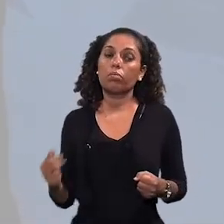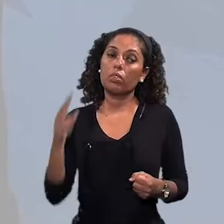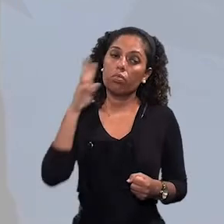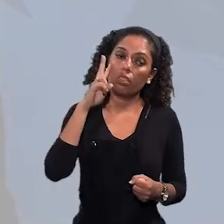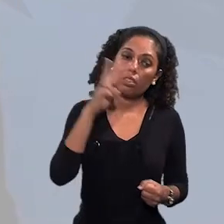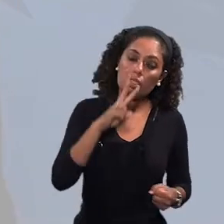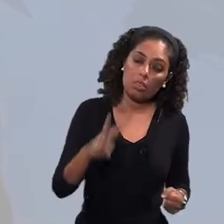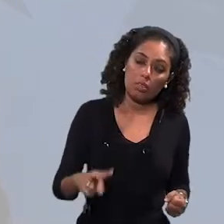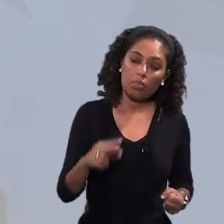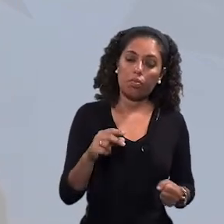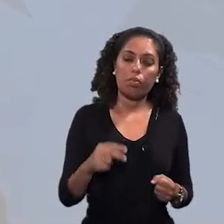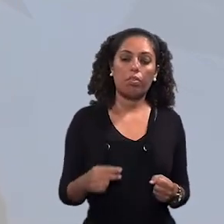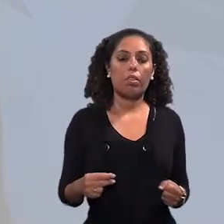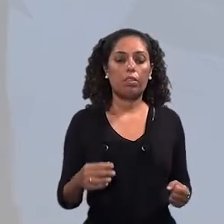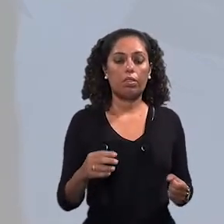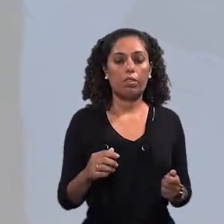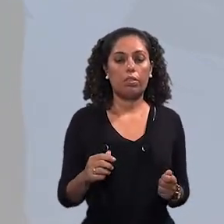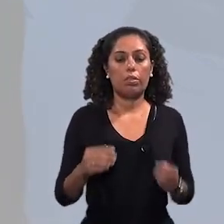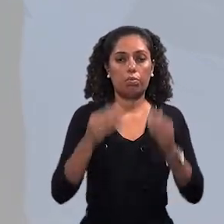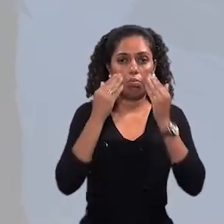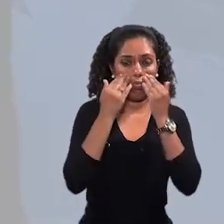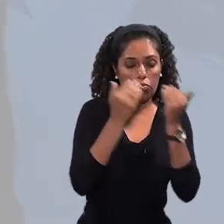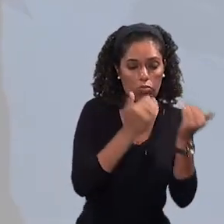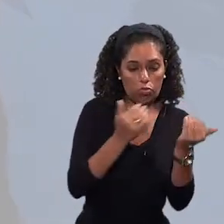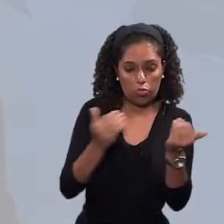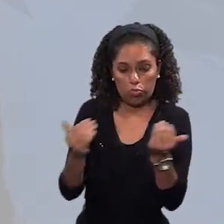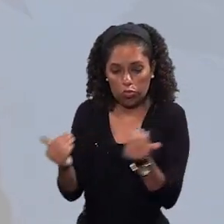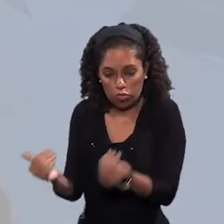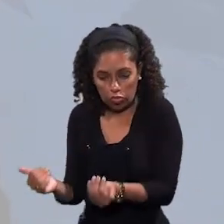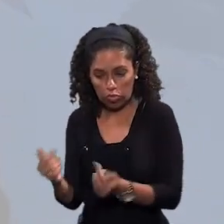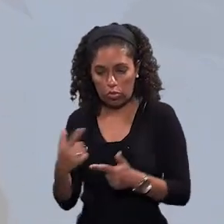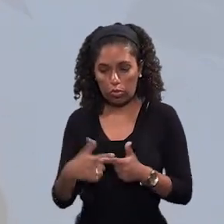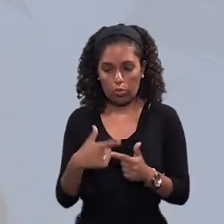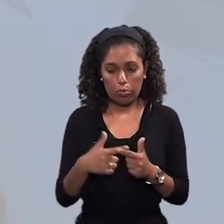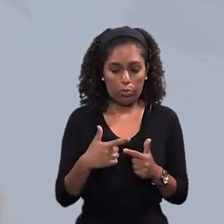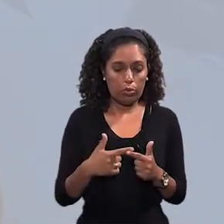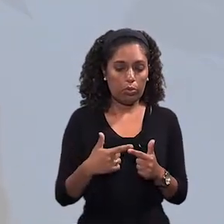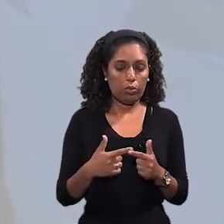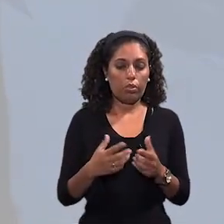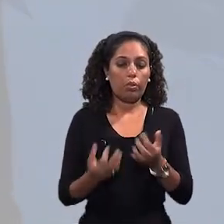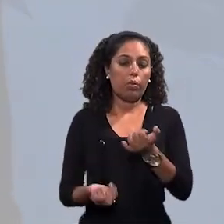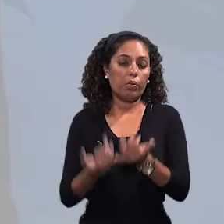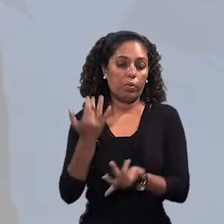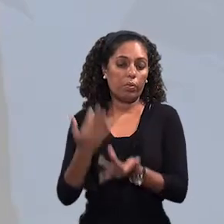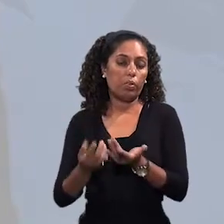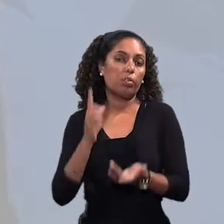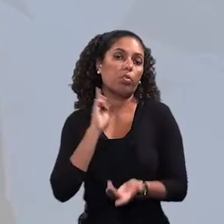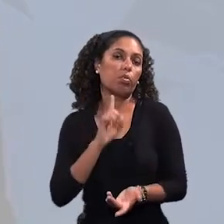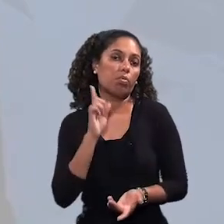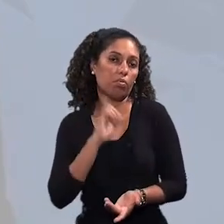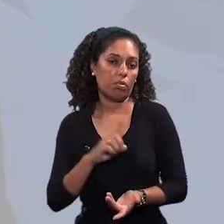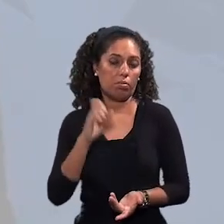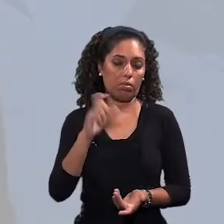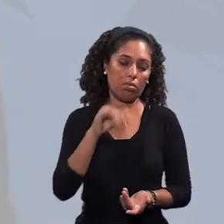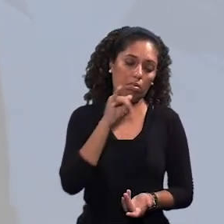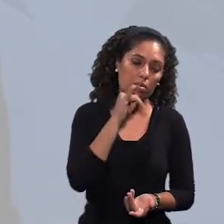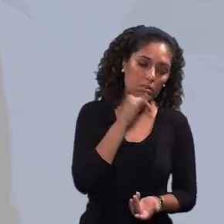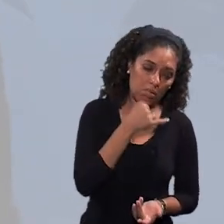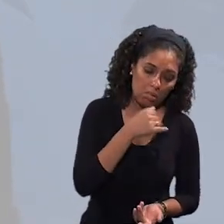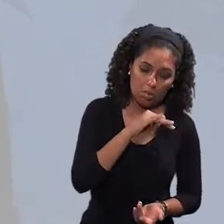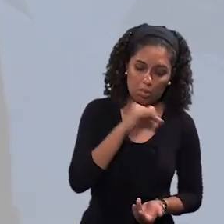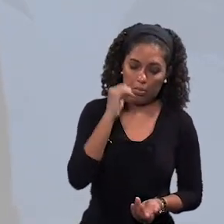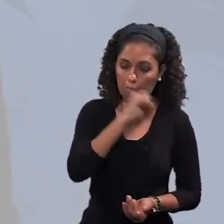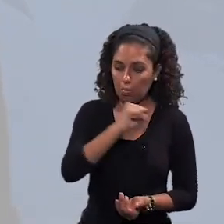que fatos como esses vieram à tona em função de uma tragédia, de uma coisa muito triste em que